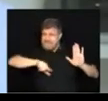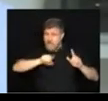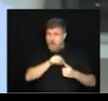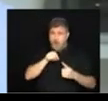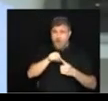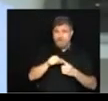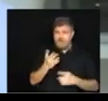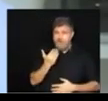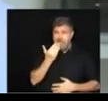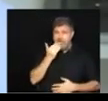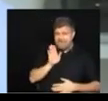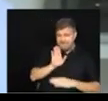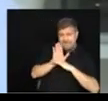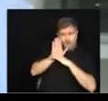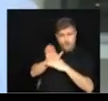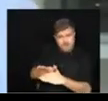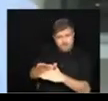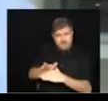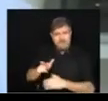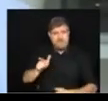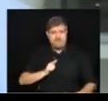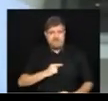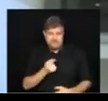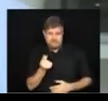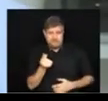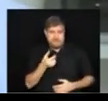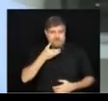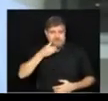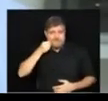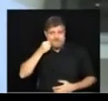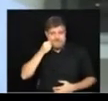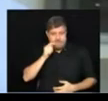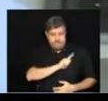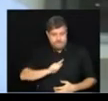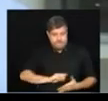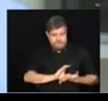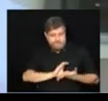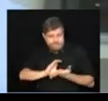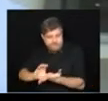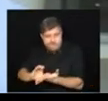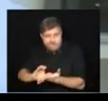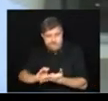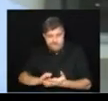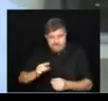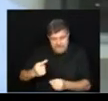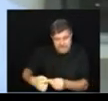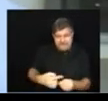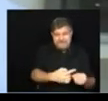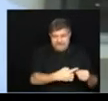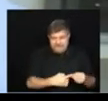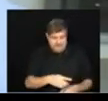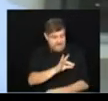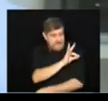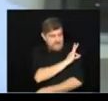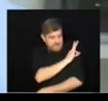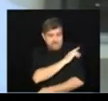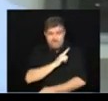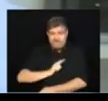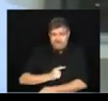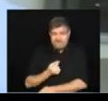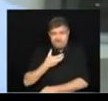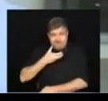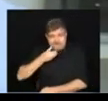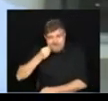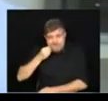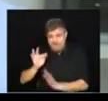de alimentação, enfim, Bolsa Família, os auxílios municipais das prefeituras, dos